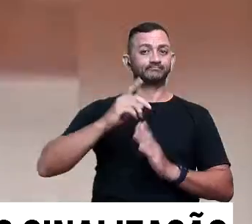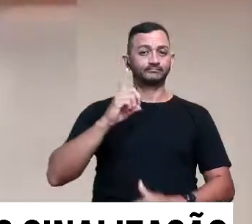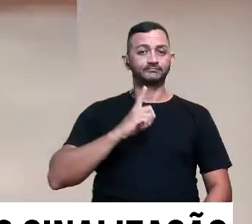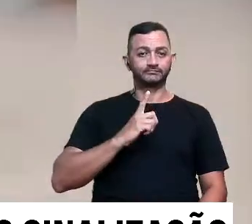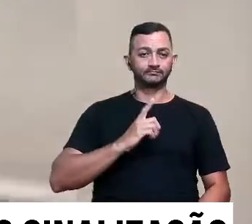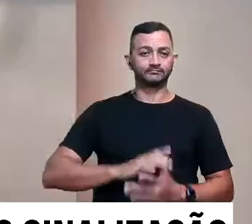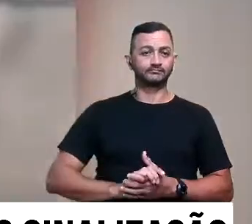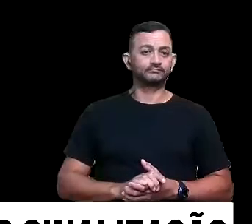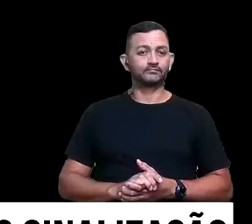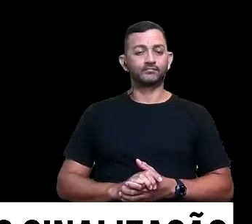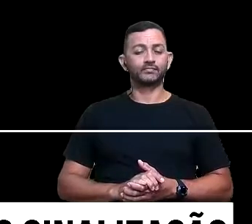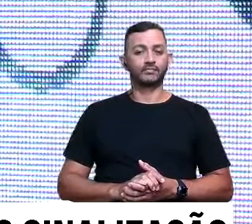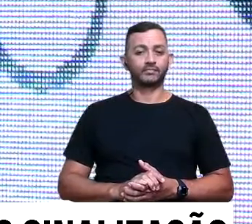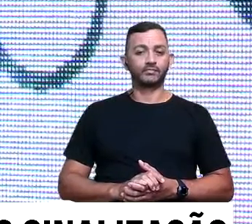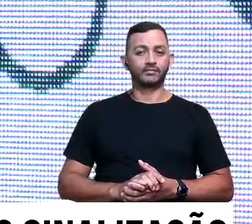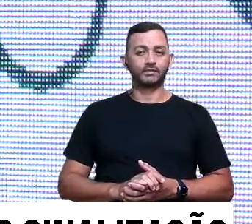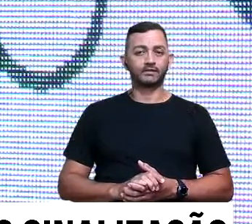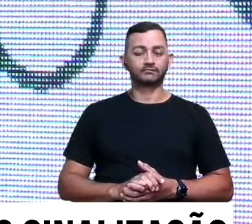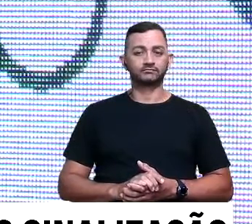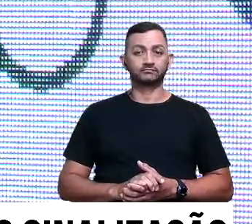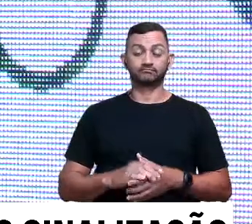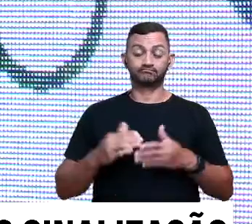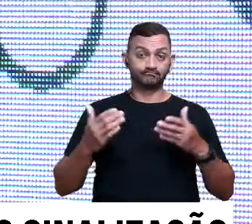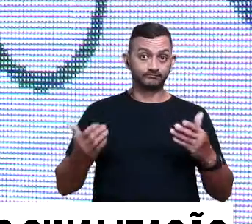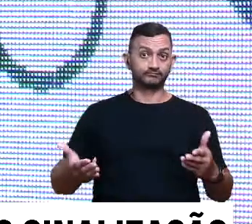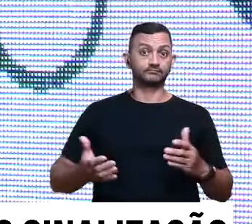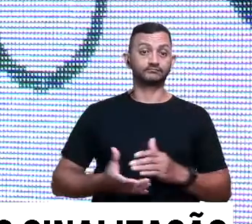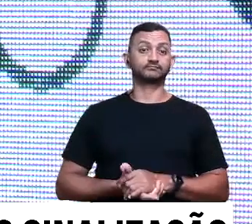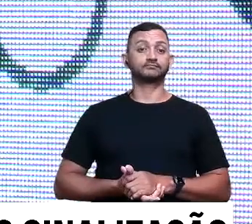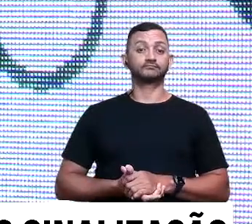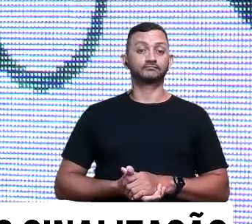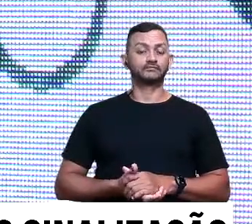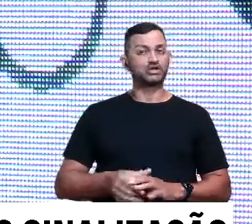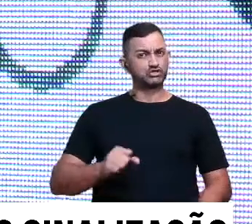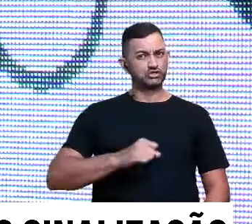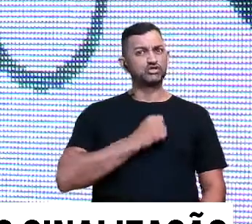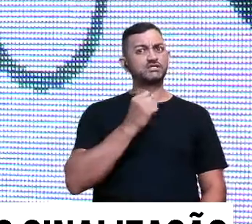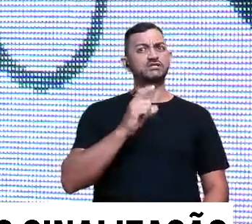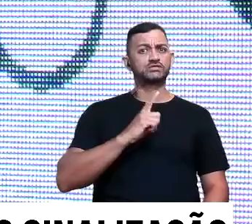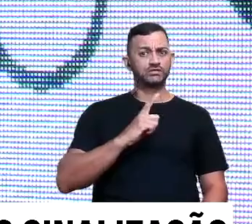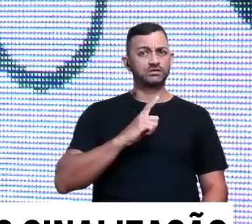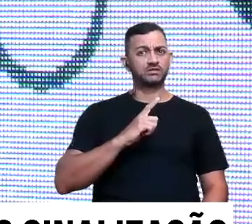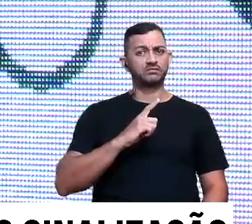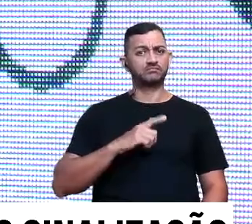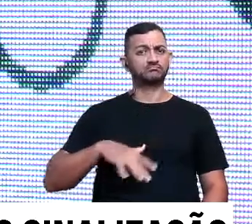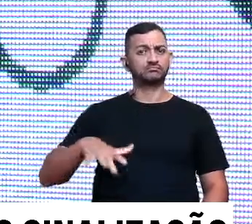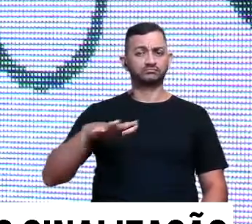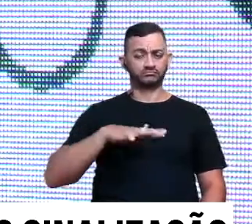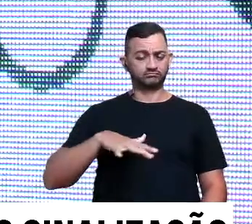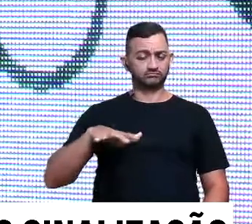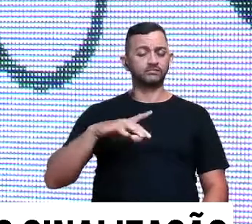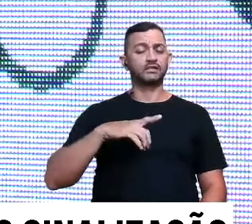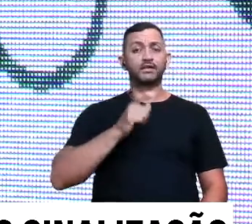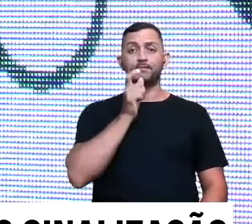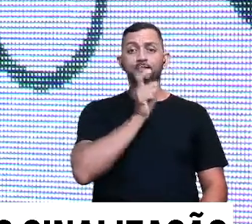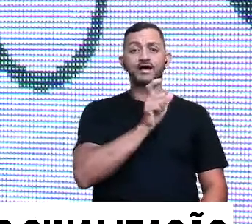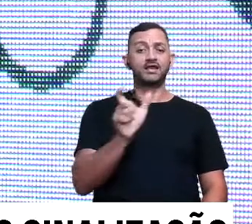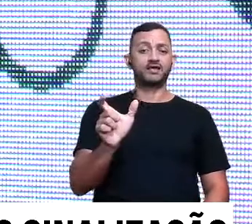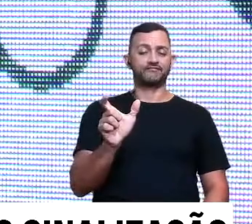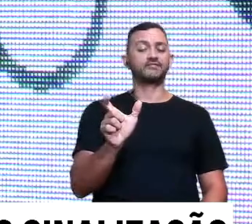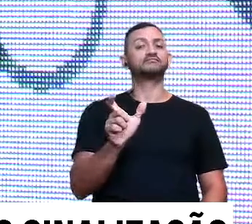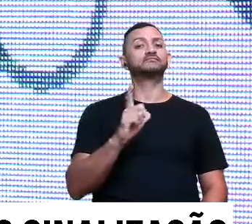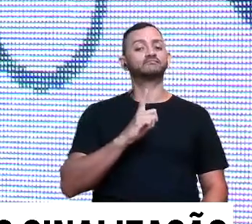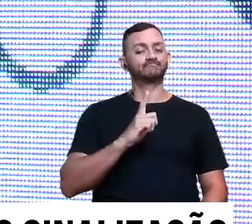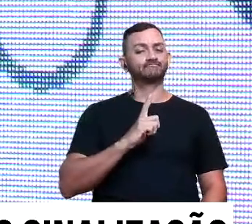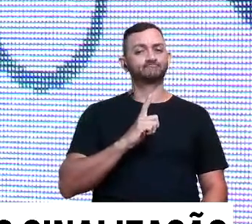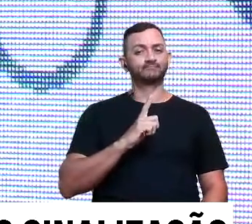Tinta óleo aqui, ó. Pra fazer aqui. Pois é, pessoal, indignação pública. Acho que essa é a palavra que